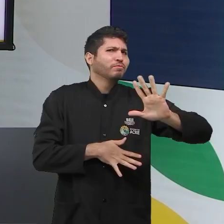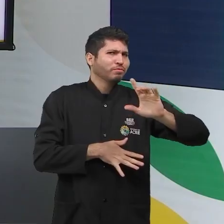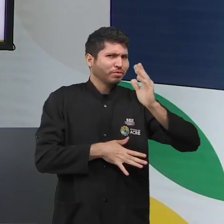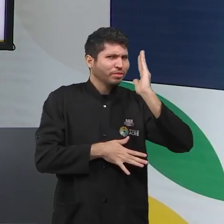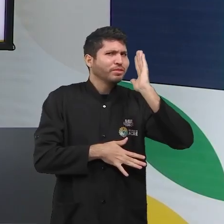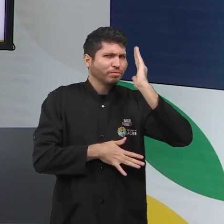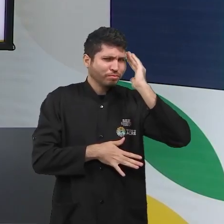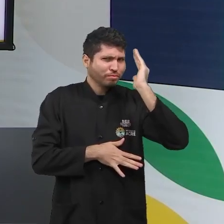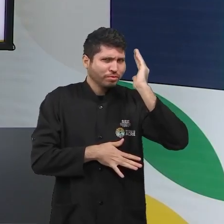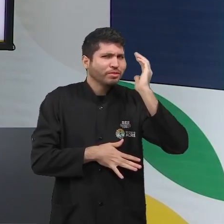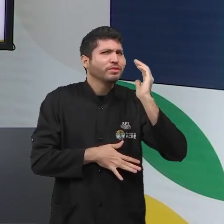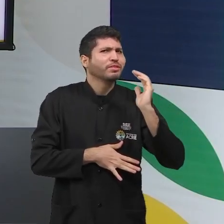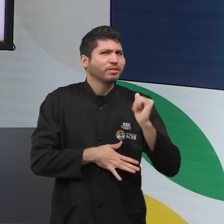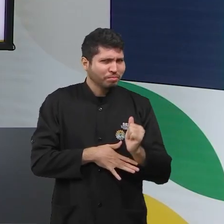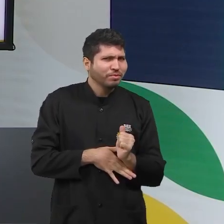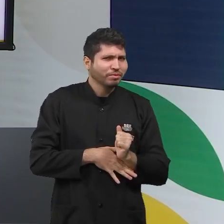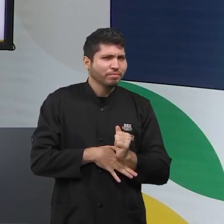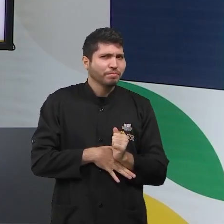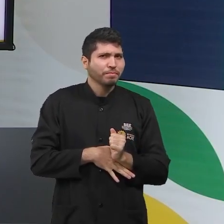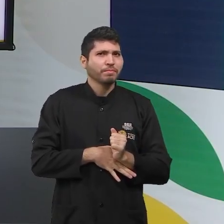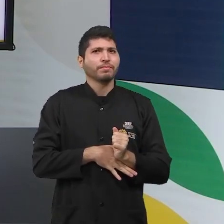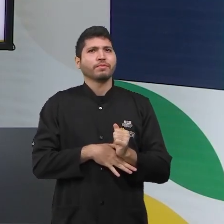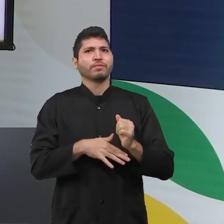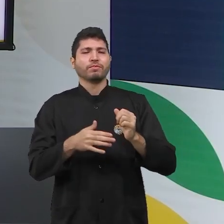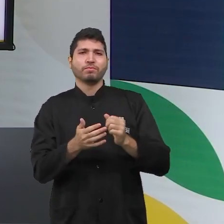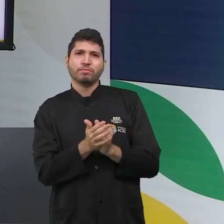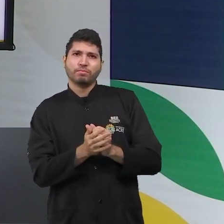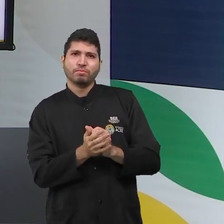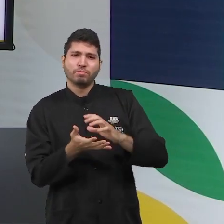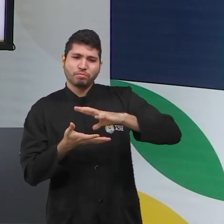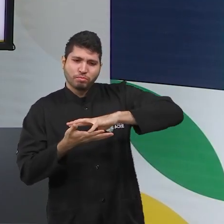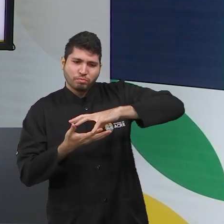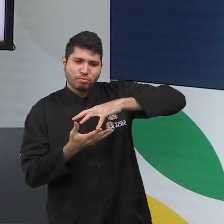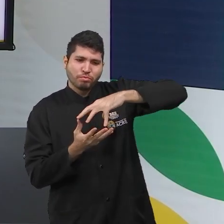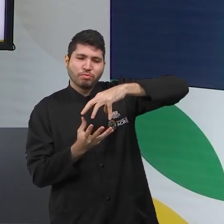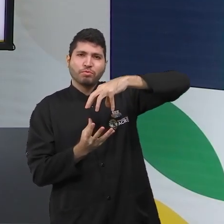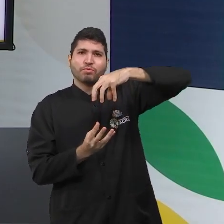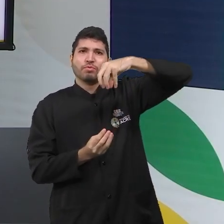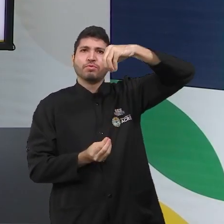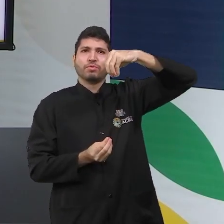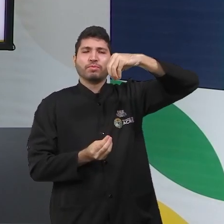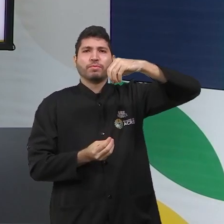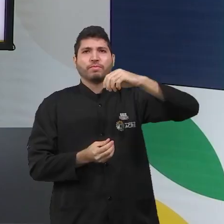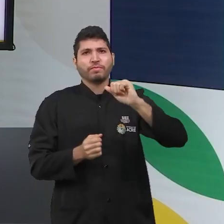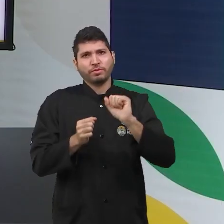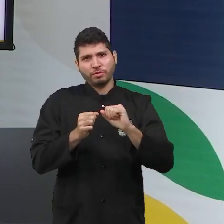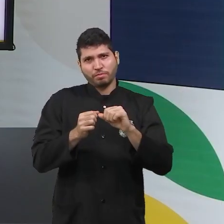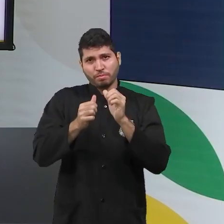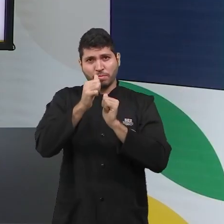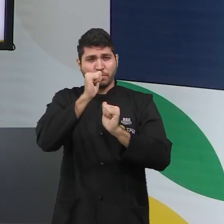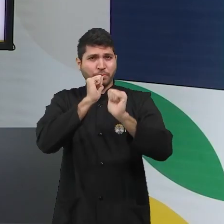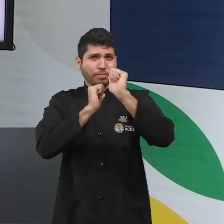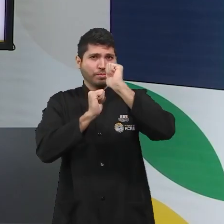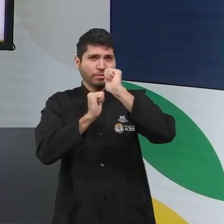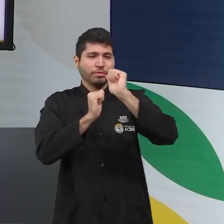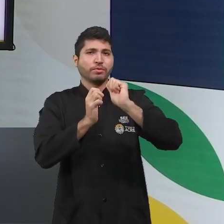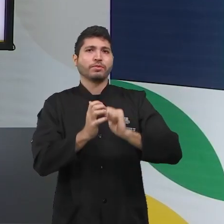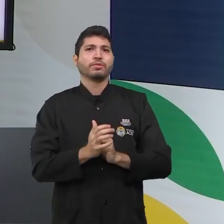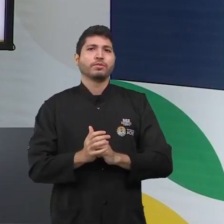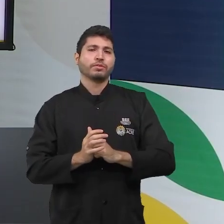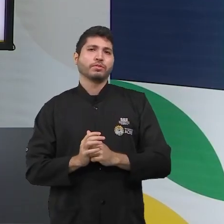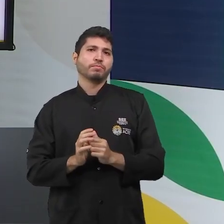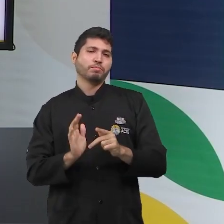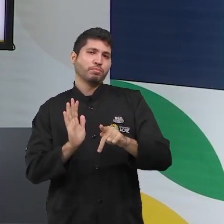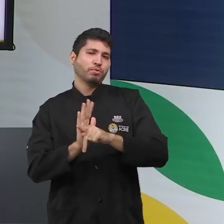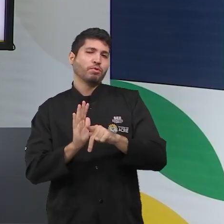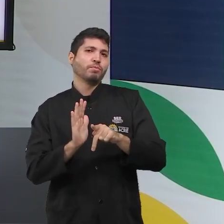Já usavam a semente do cacau desidratada, faziam uma bebida ali, não é? Que era típico da nobreza